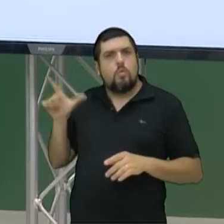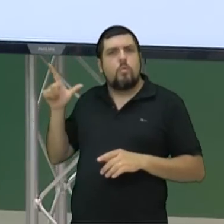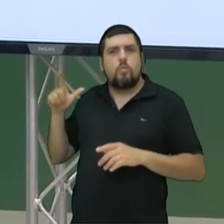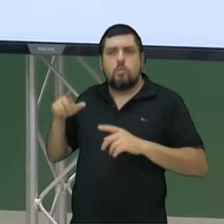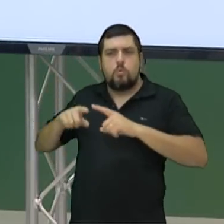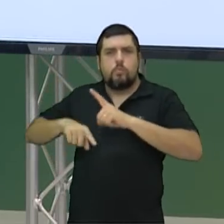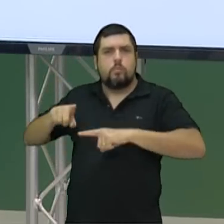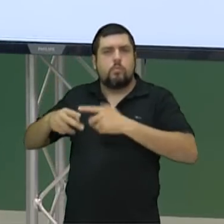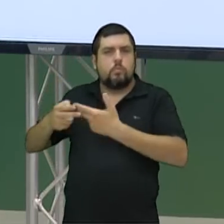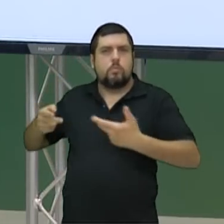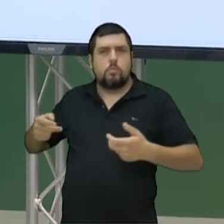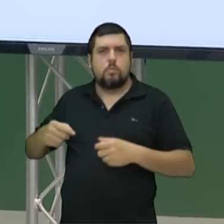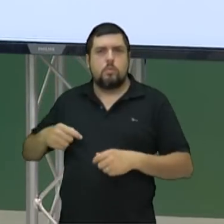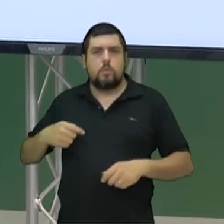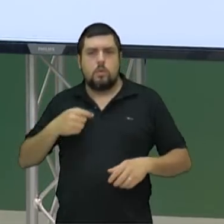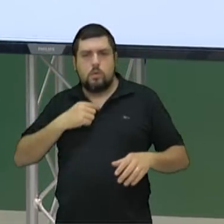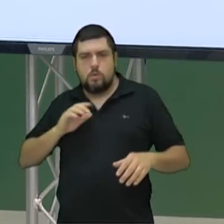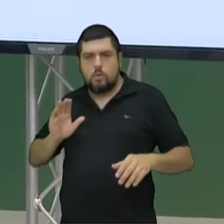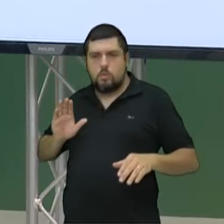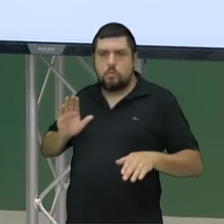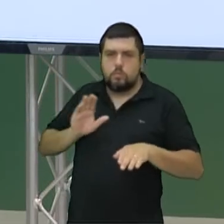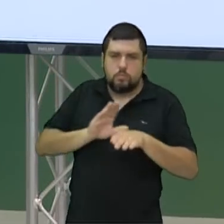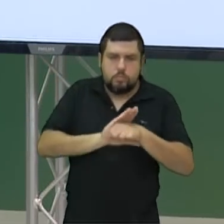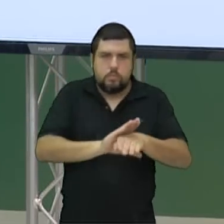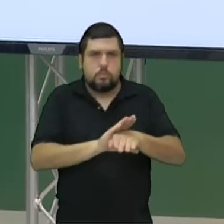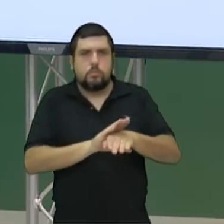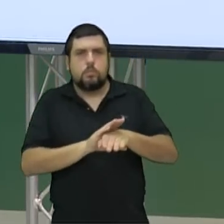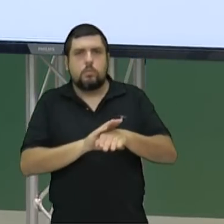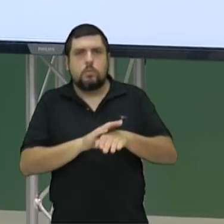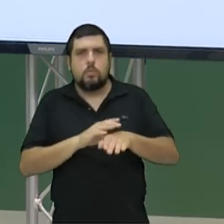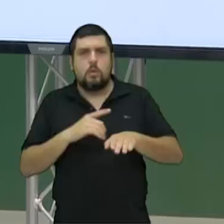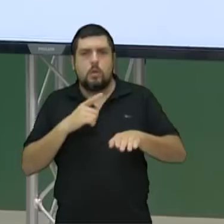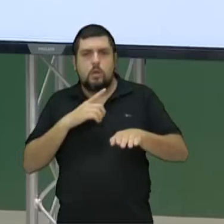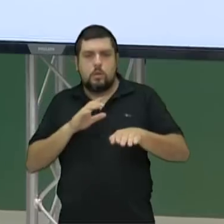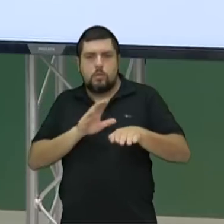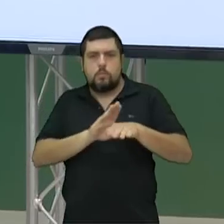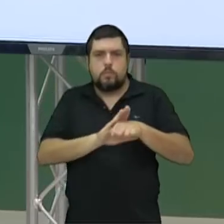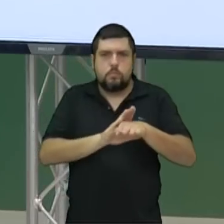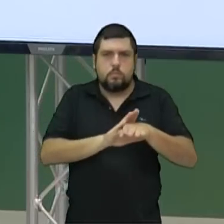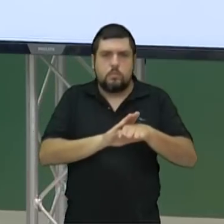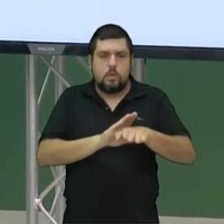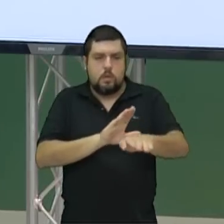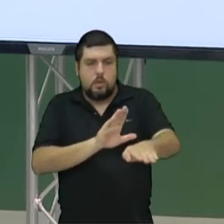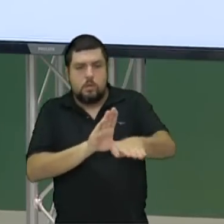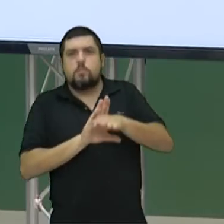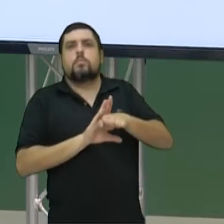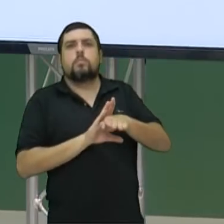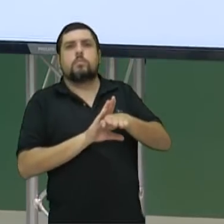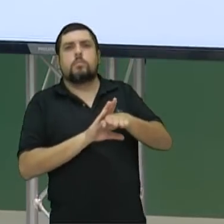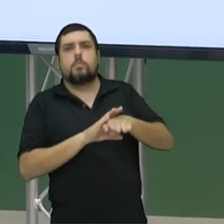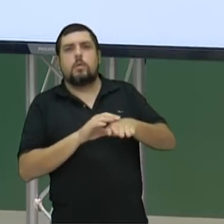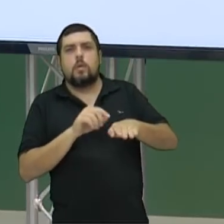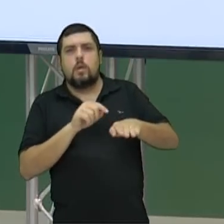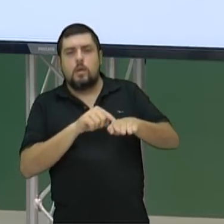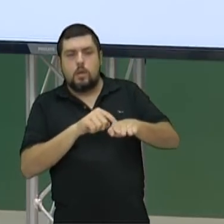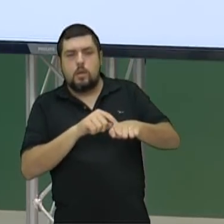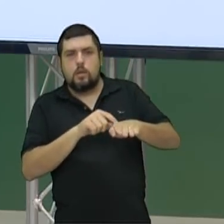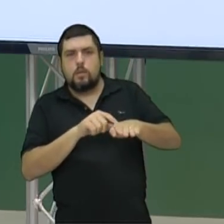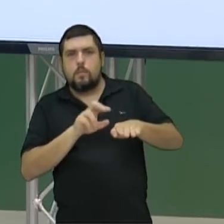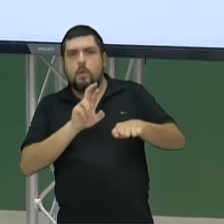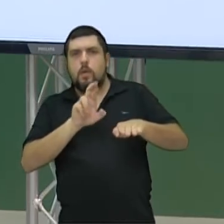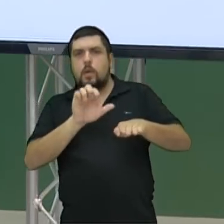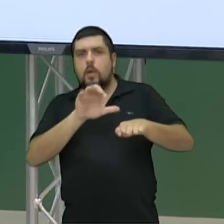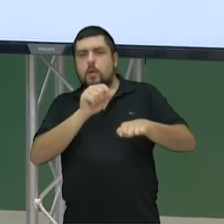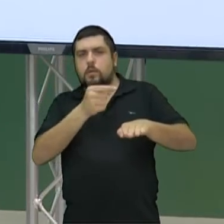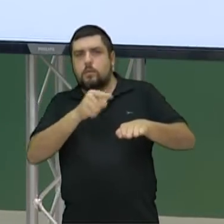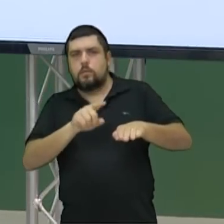precisa ser empurrado para um segundo corpo. Você tem que ter uma reação. Você pode promover a ação, mas você tem que esperar